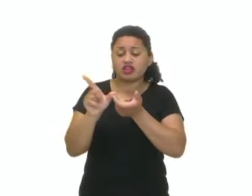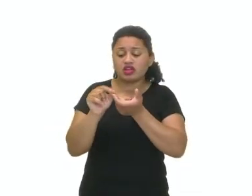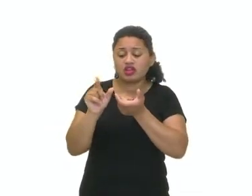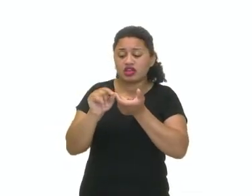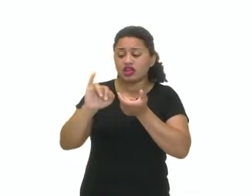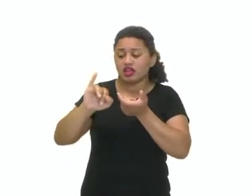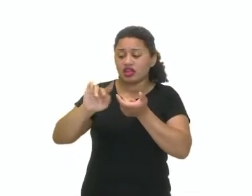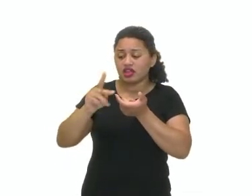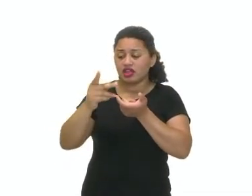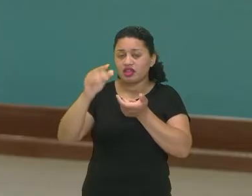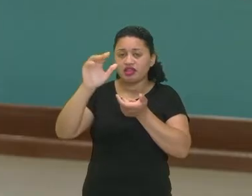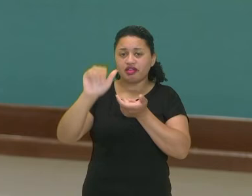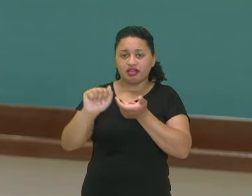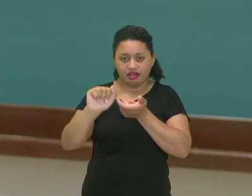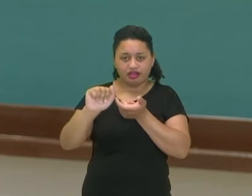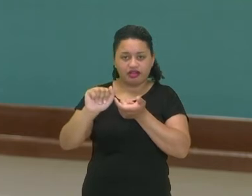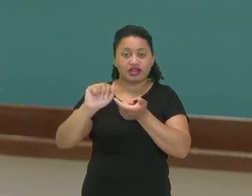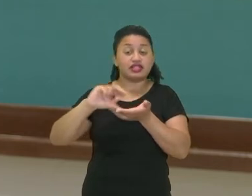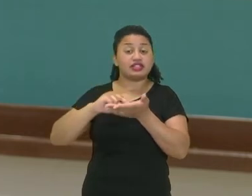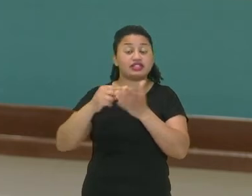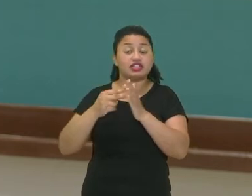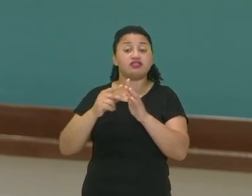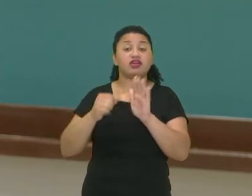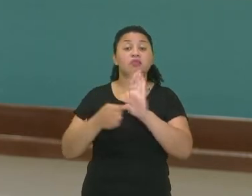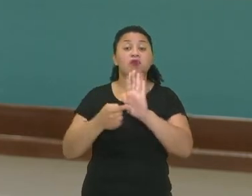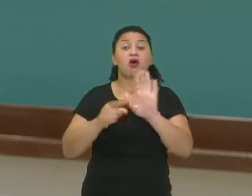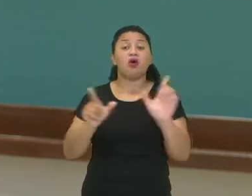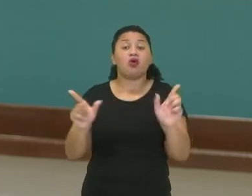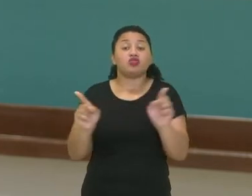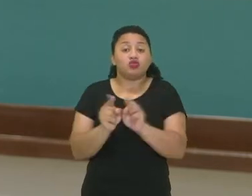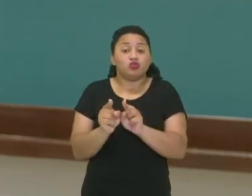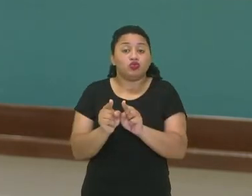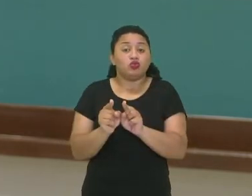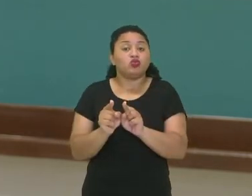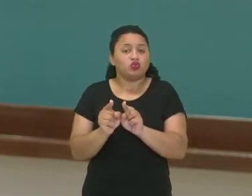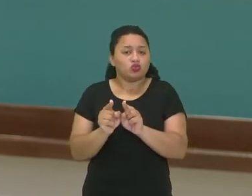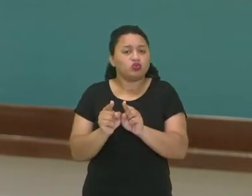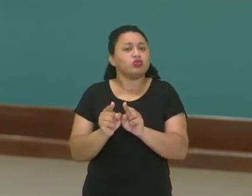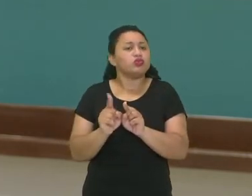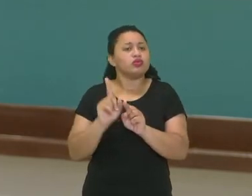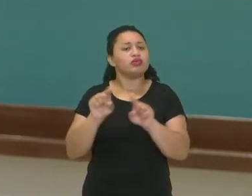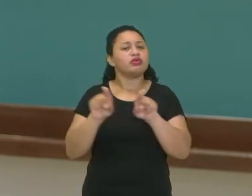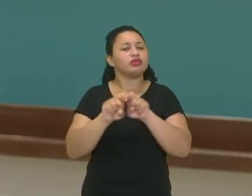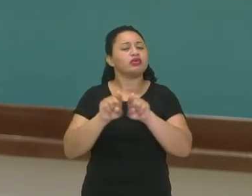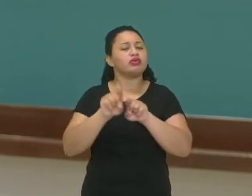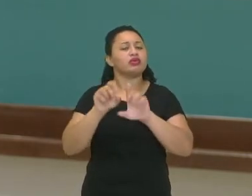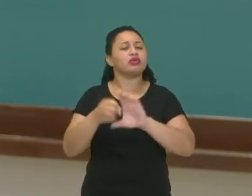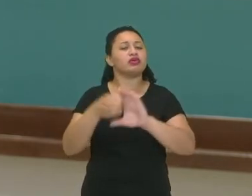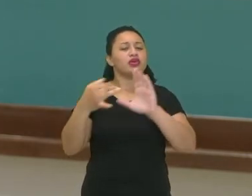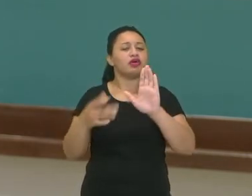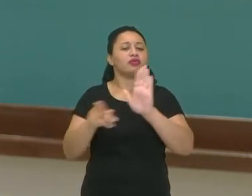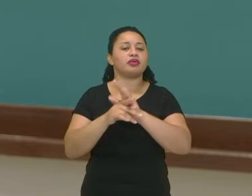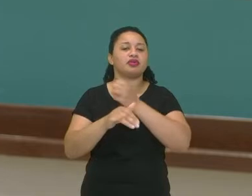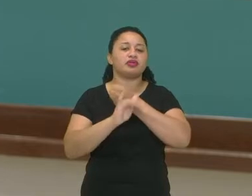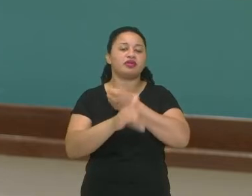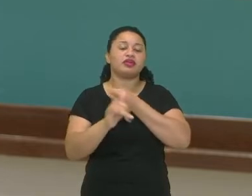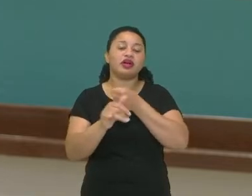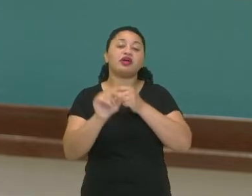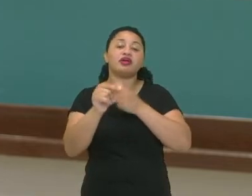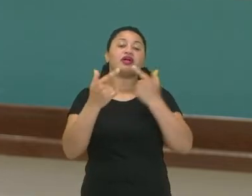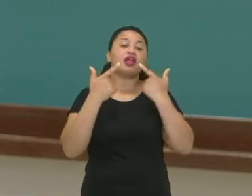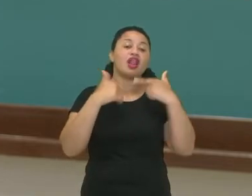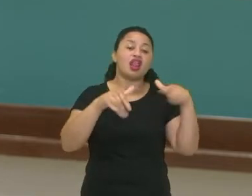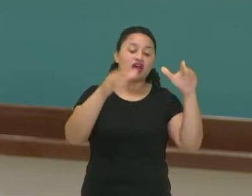inh, ia, né, o inha, que marca o diminutivo, também é uma característica da crônica de aproximar uma